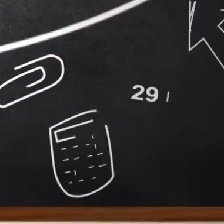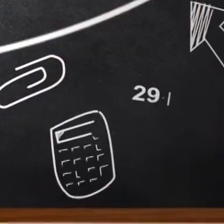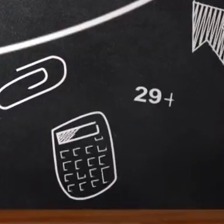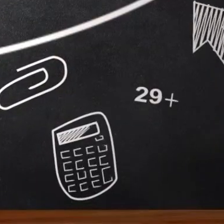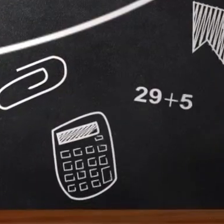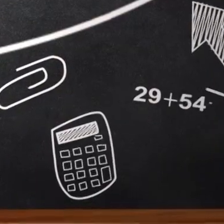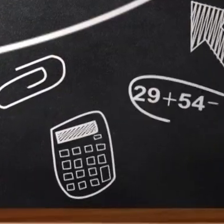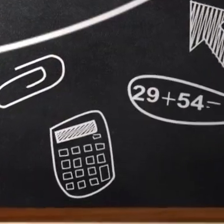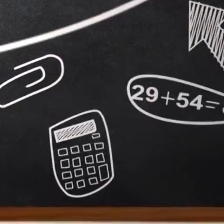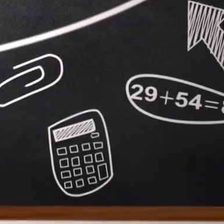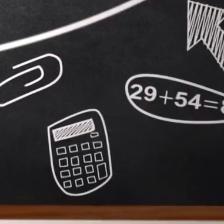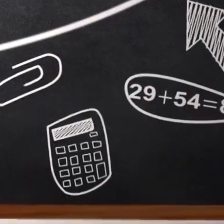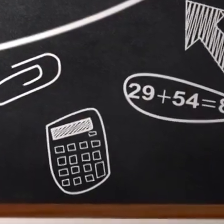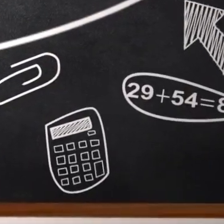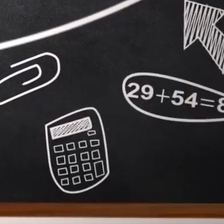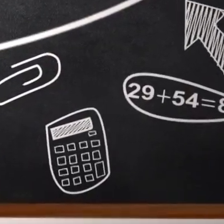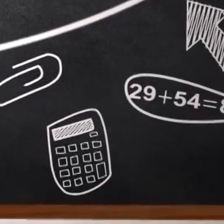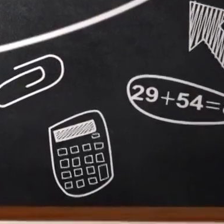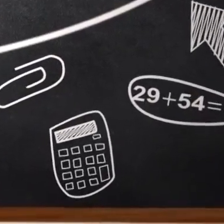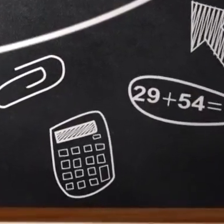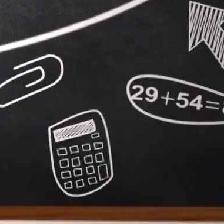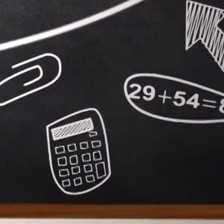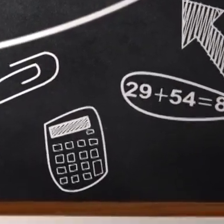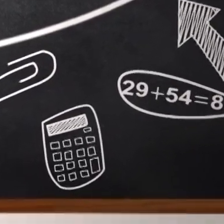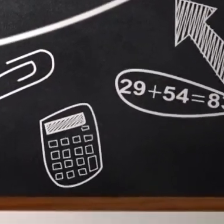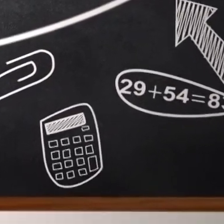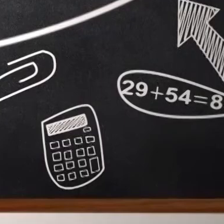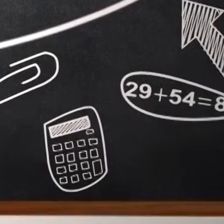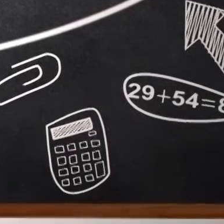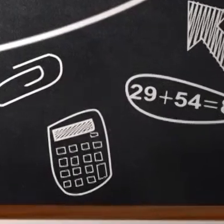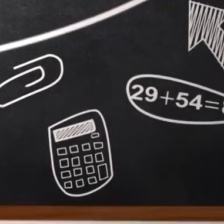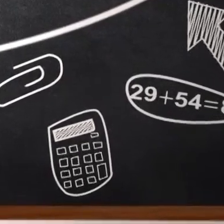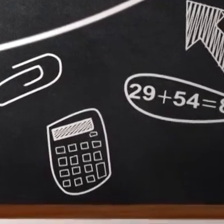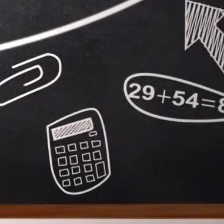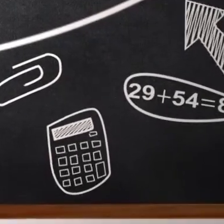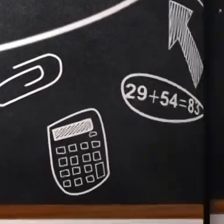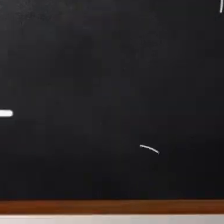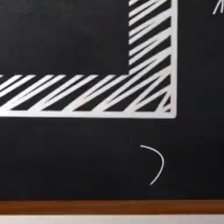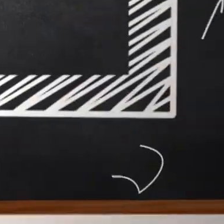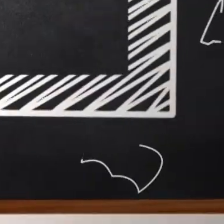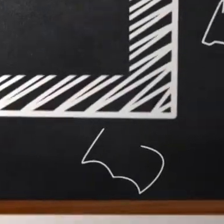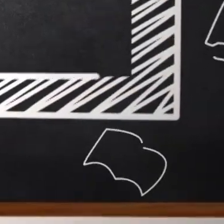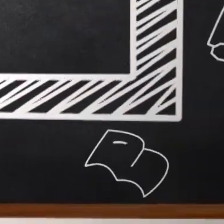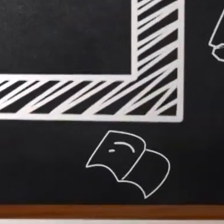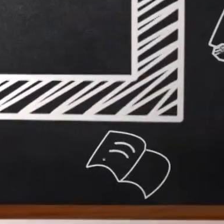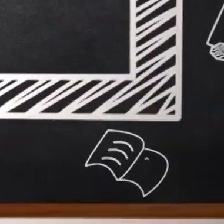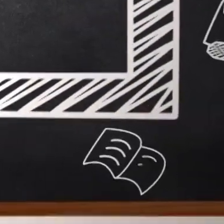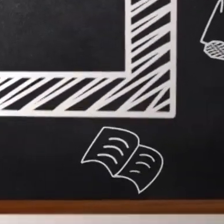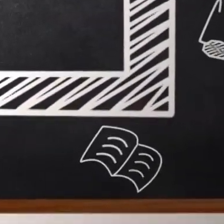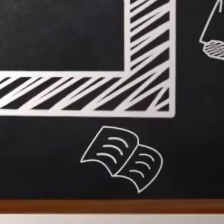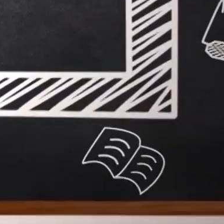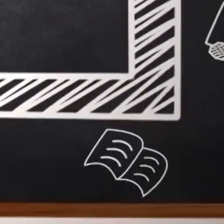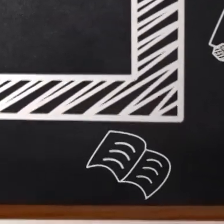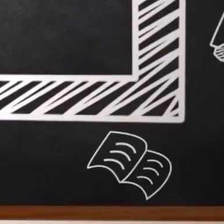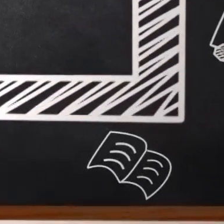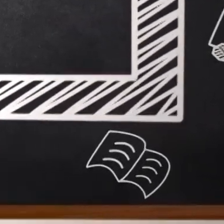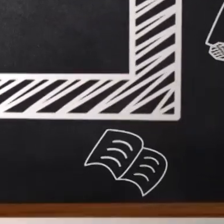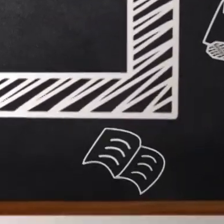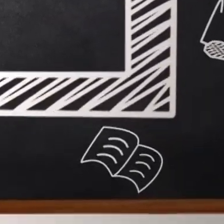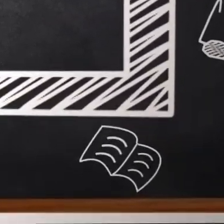ideia principal que deu origem a tudo aquilo que está sendo falado? Muitas vezes a ideia vai estar muito clara, vai